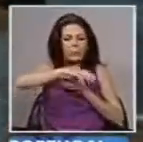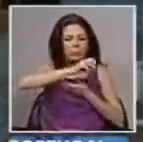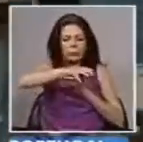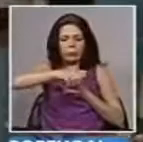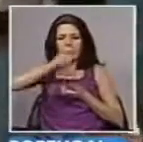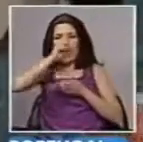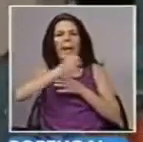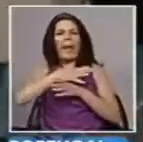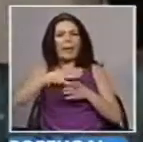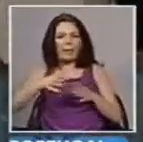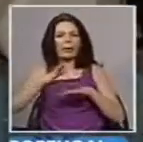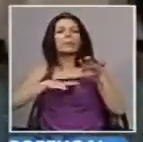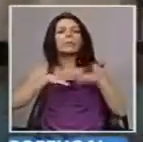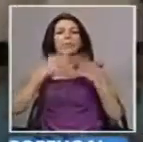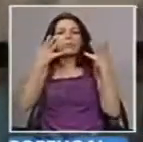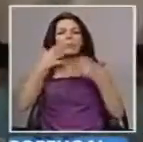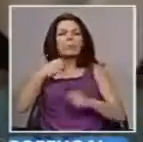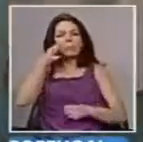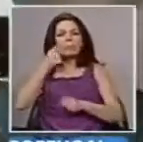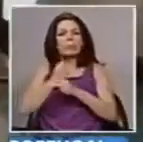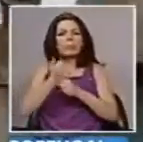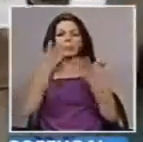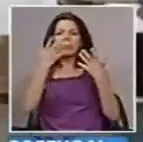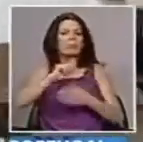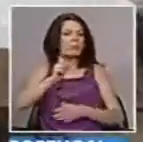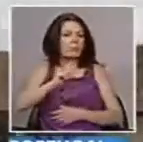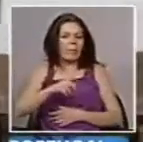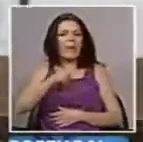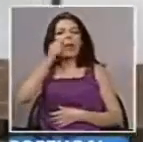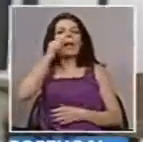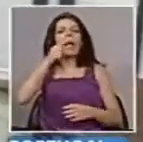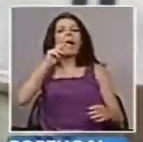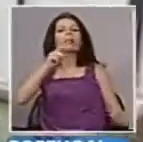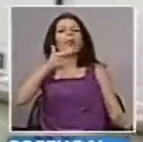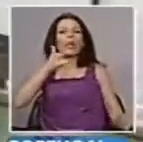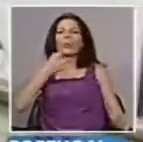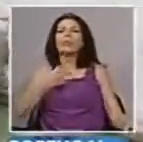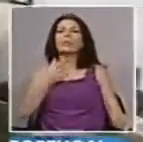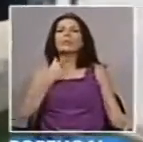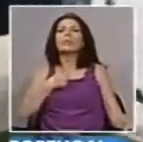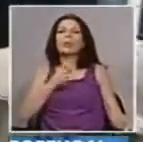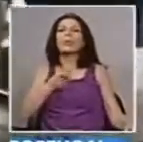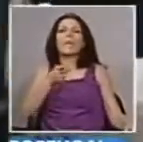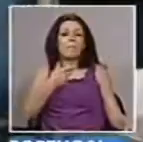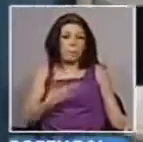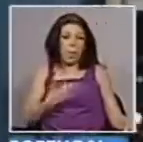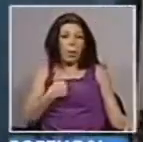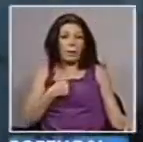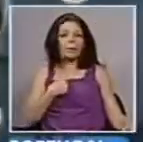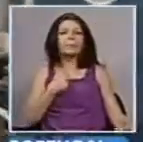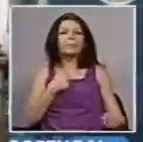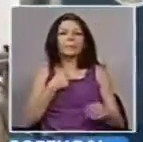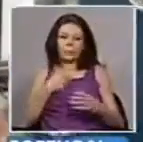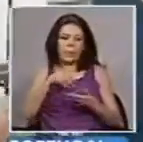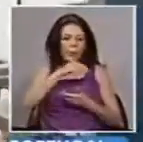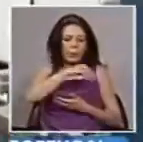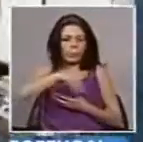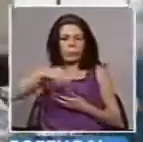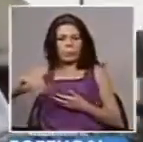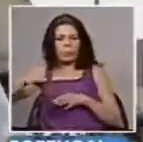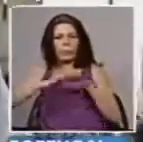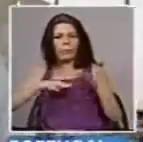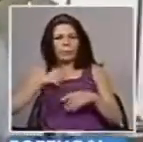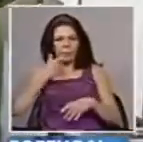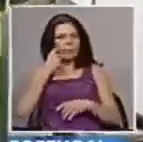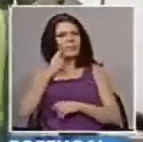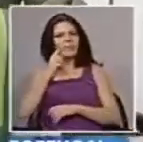as ervas aromáticas nestes pequenos vasos. António Trigueiro, o que é que está a acontecer aqui neste momento? Estamos... Está a semear de uma forma